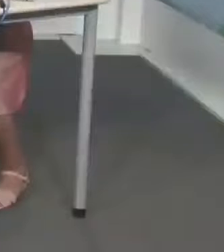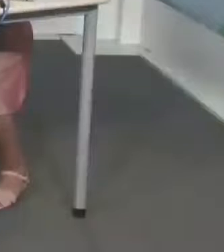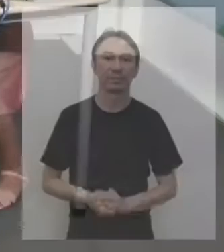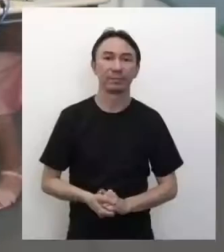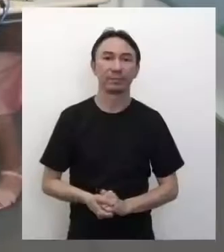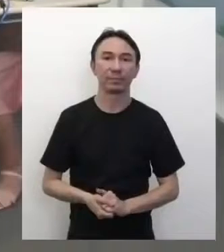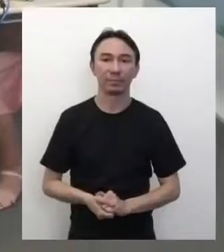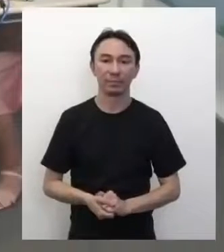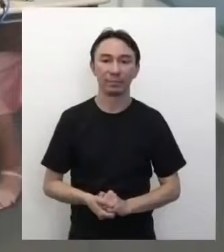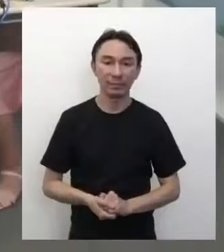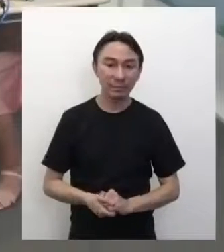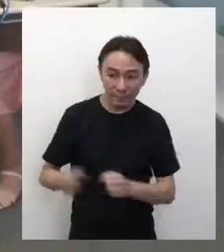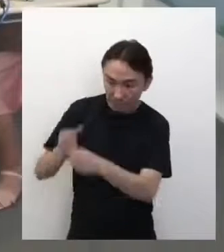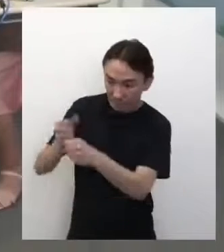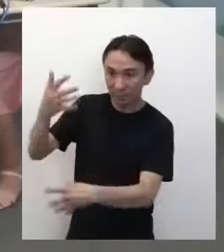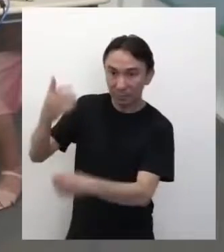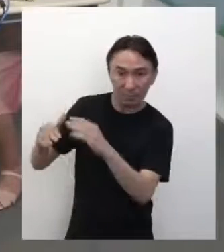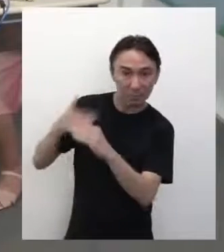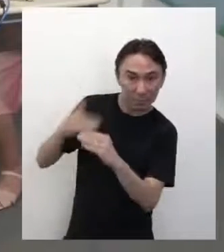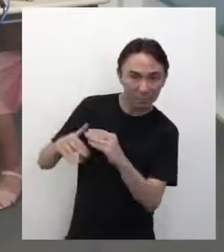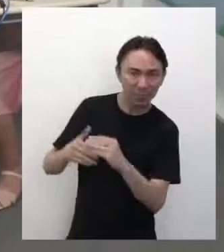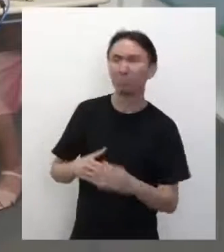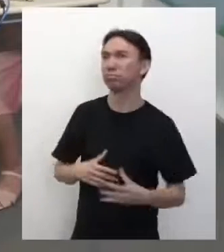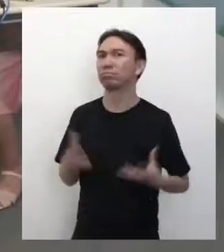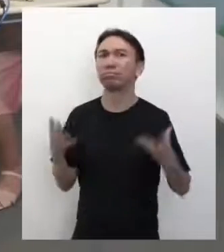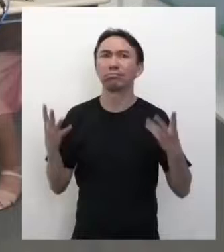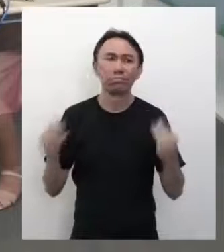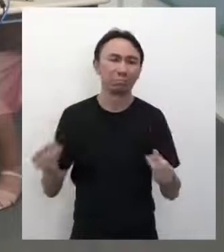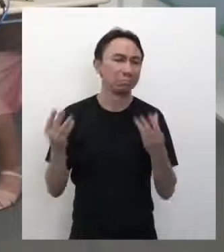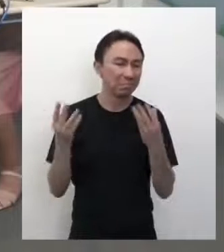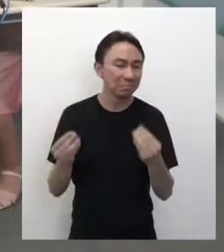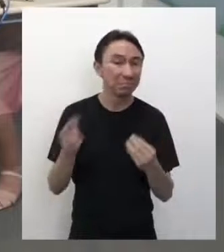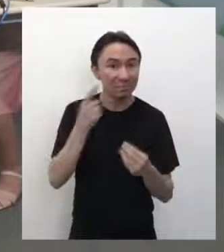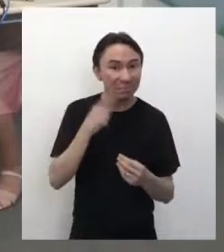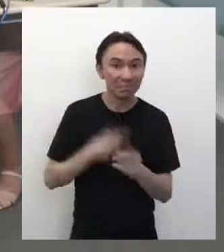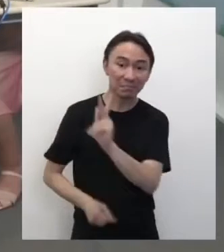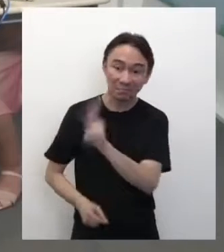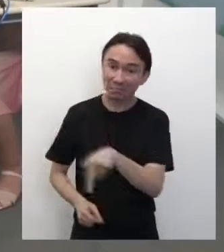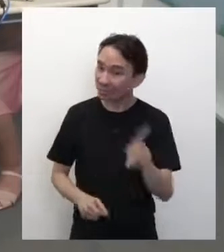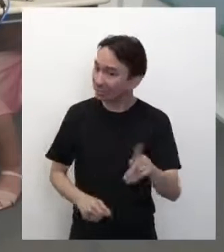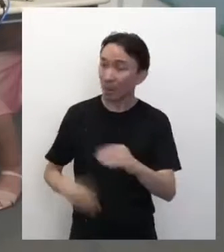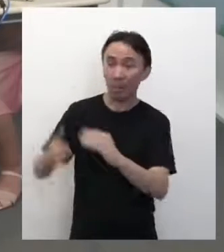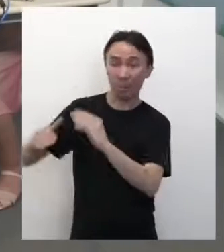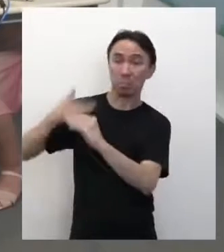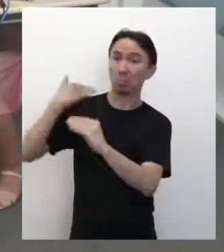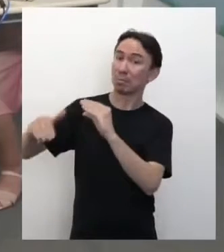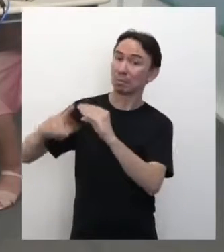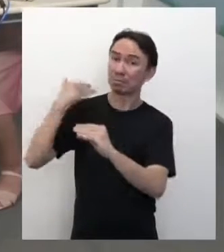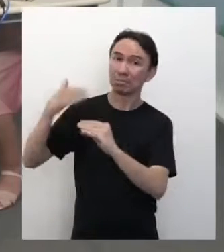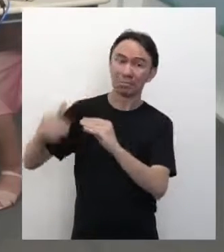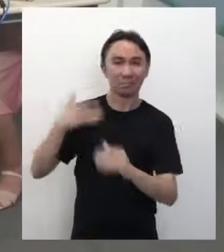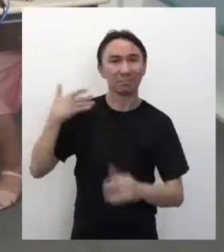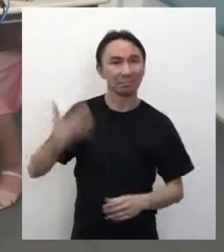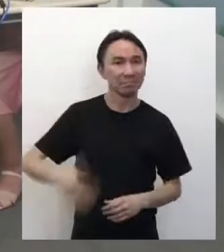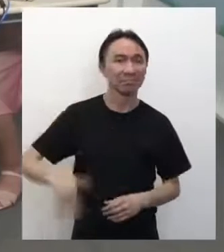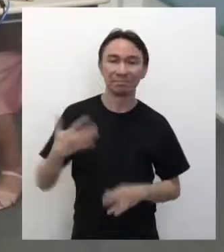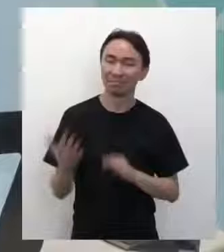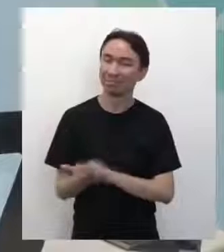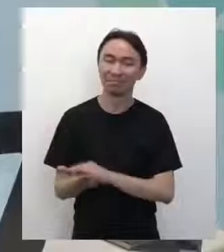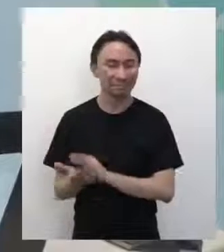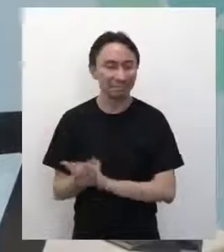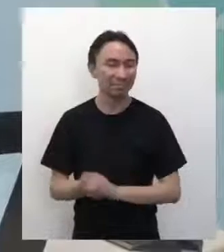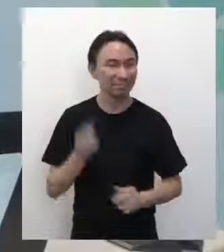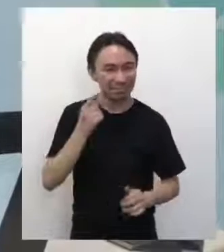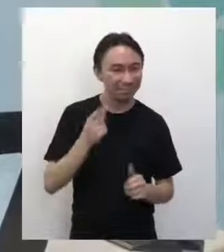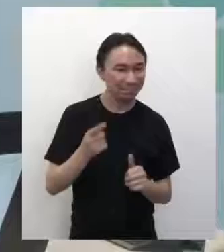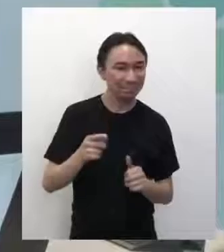E aí, professor, tem coisa aí? Tem muita coisa, professor. Olha, os professores mandaram muito bem. Então vamos lá. Nós temos